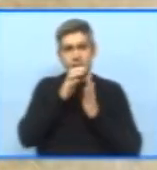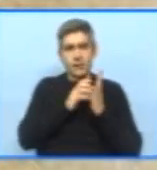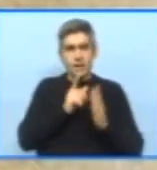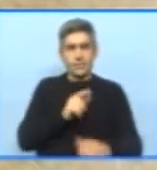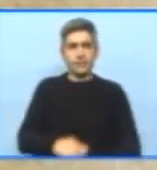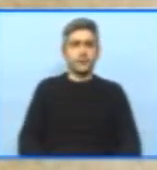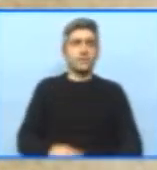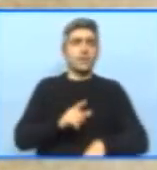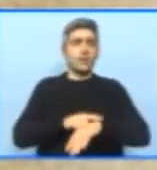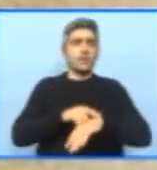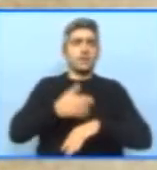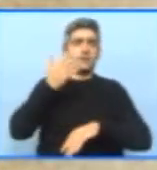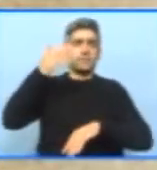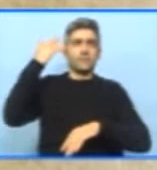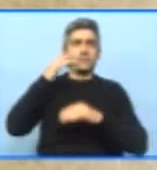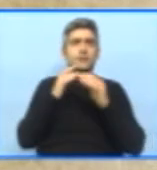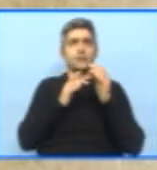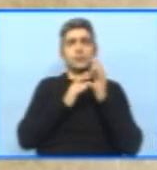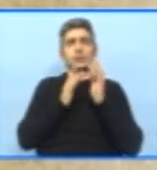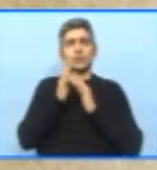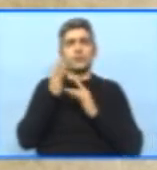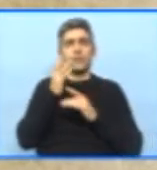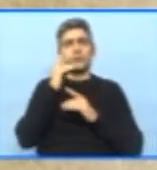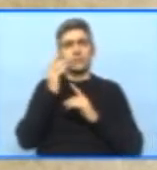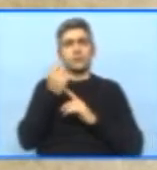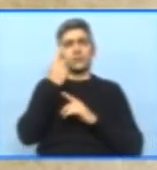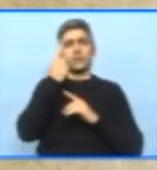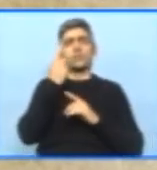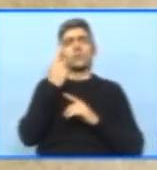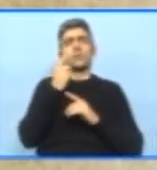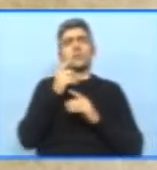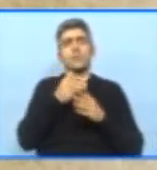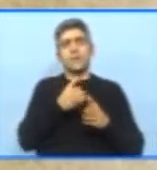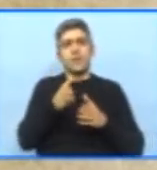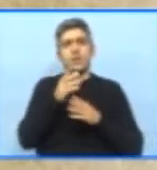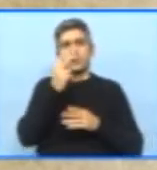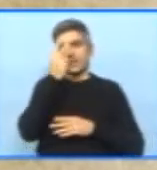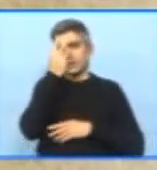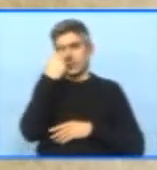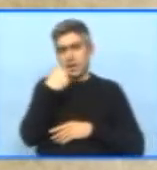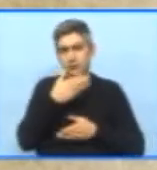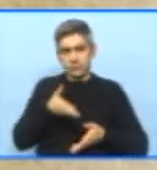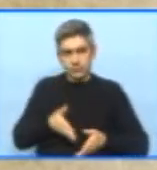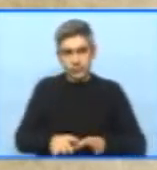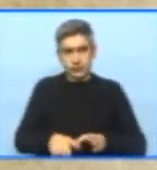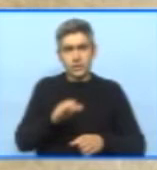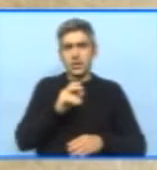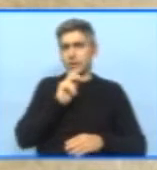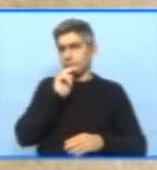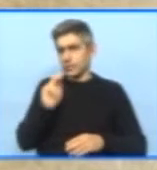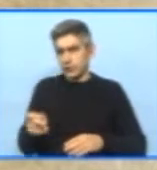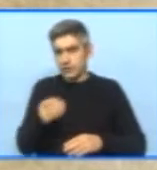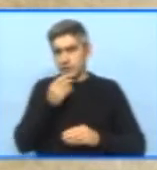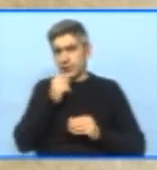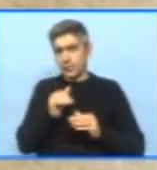Naquele tempo, Jesus encontrou no seu caminho um cego de nascença. Cuspiu em terra, fez com a saliva